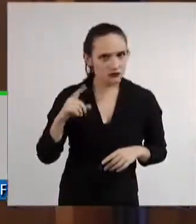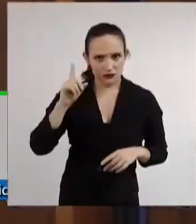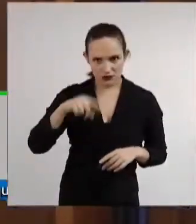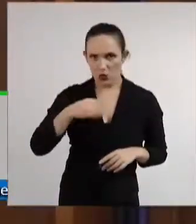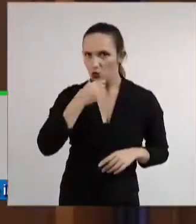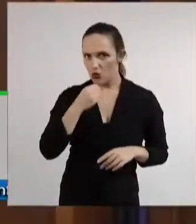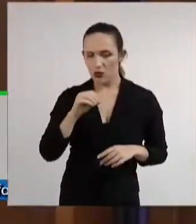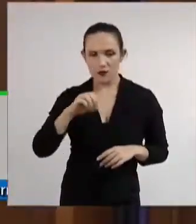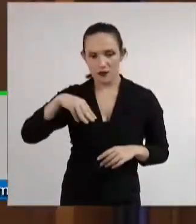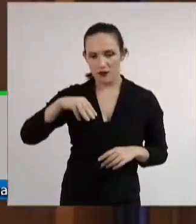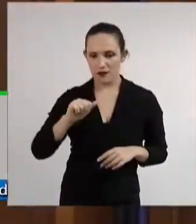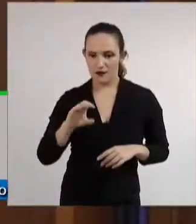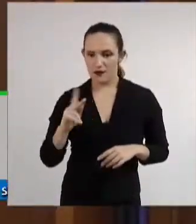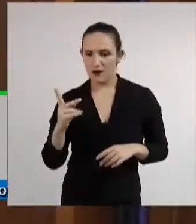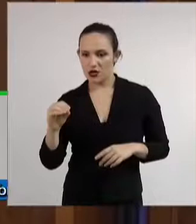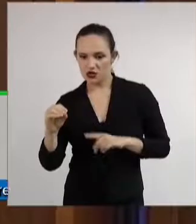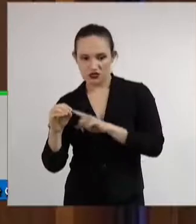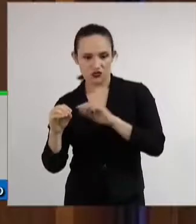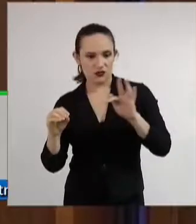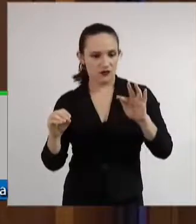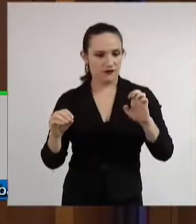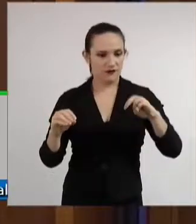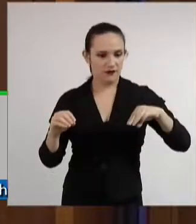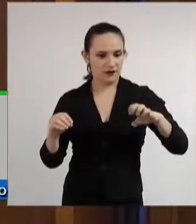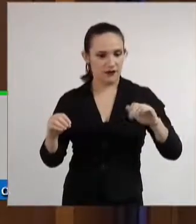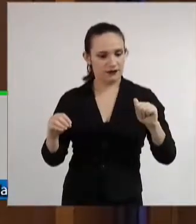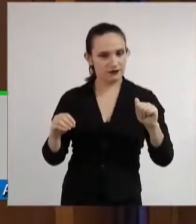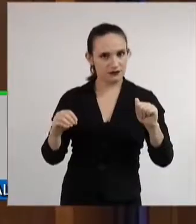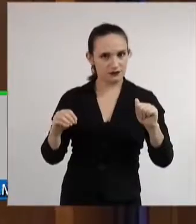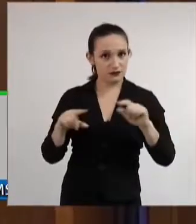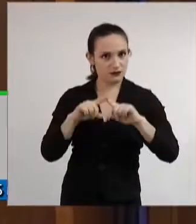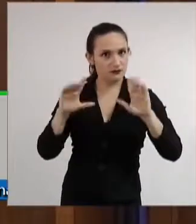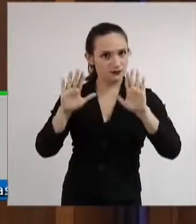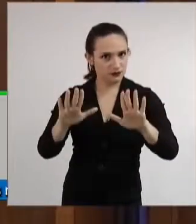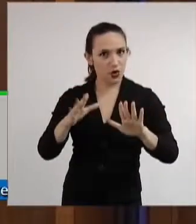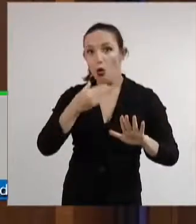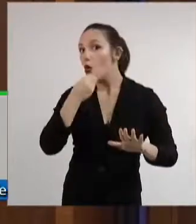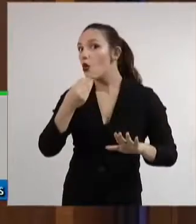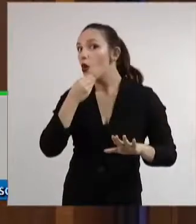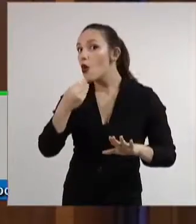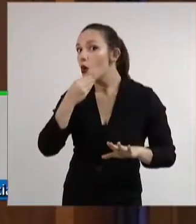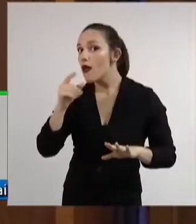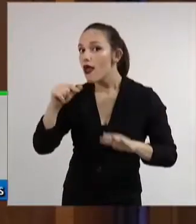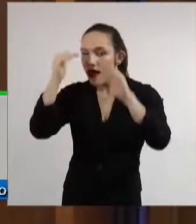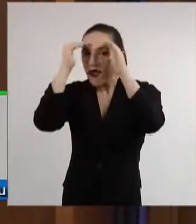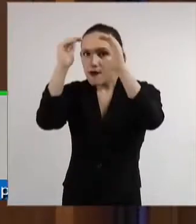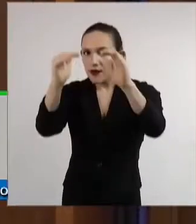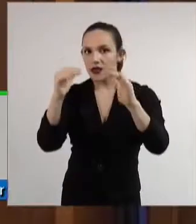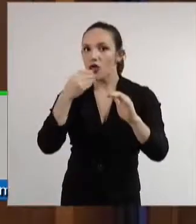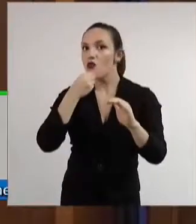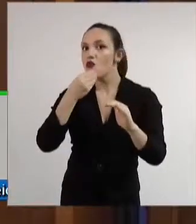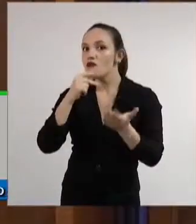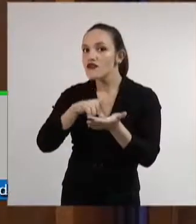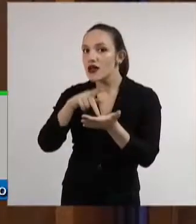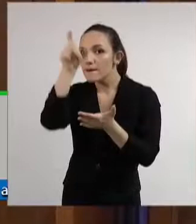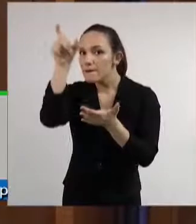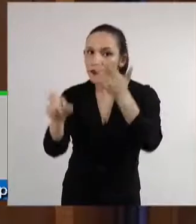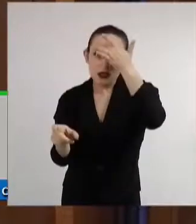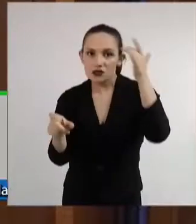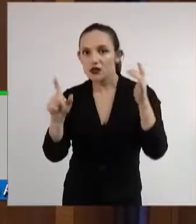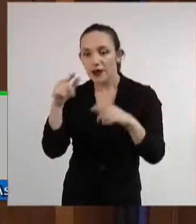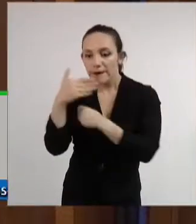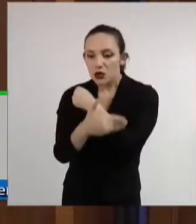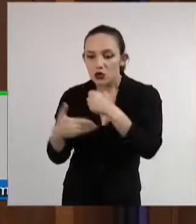é macho, é o macho e é fêmea. Agora, homem é aquele que respeita, homem é aquele que protege o lado